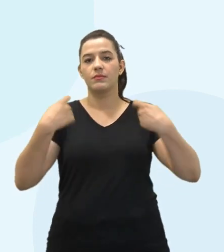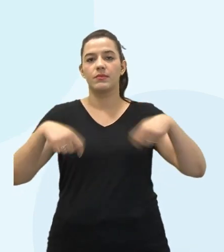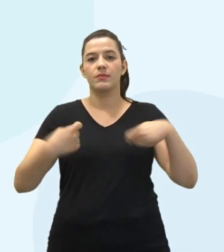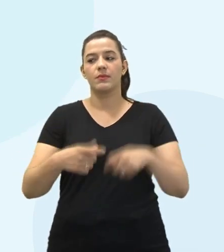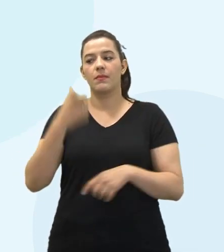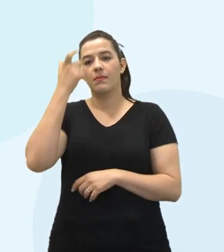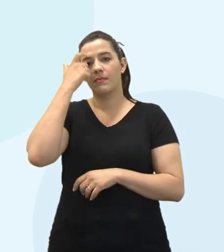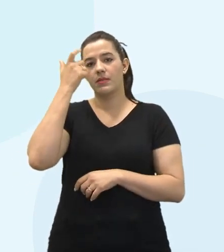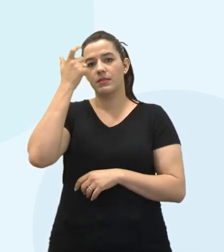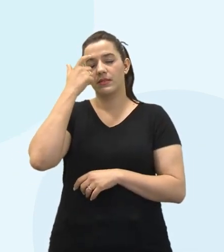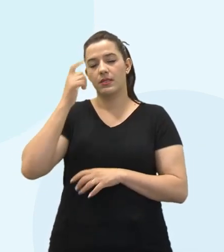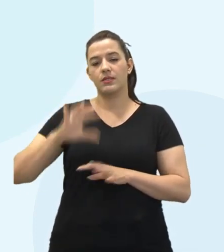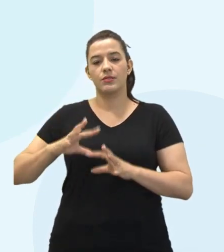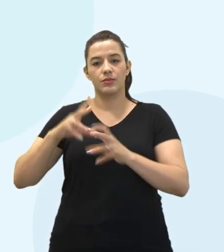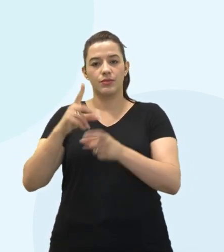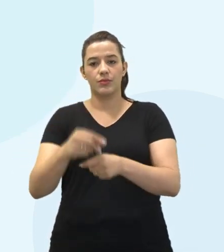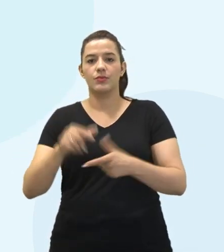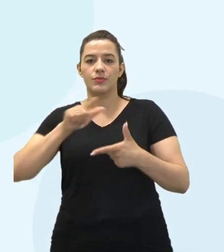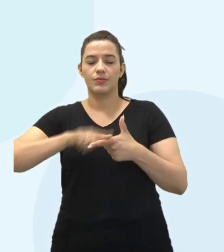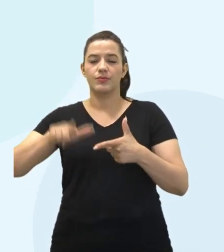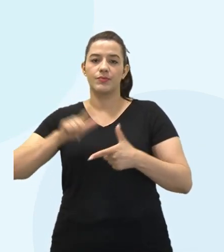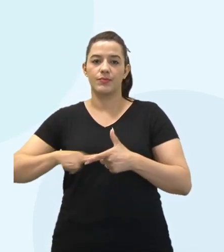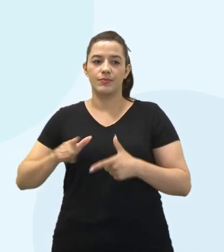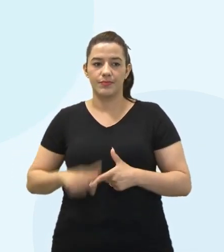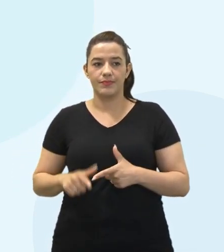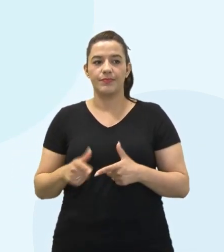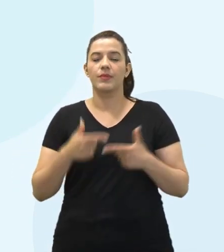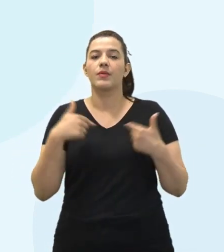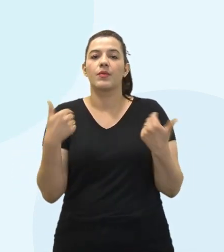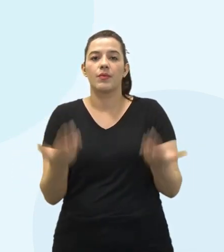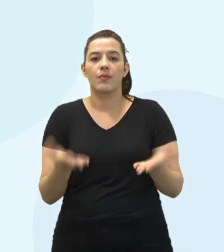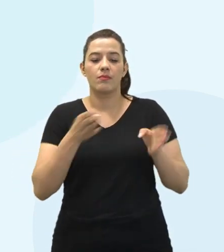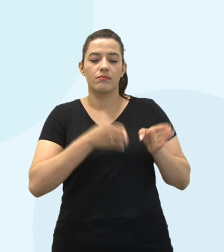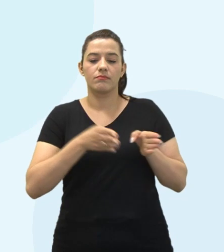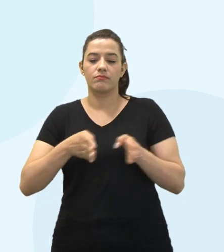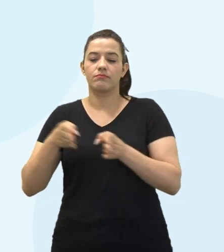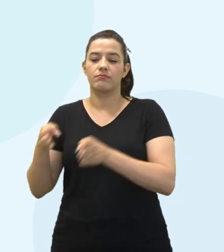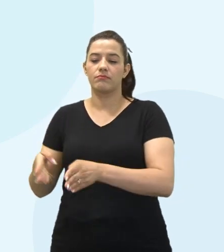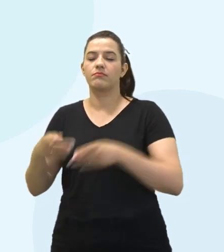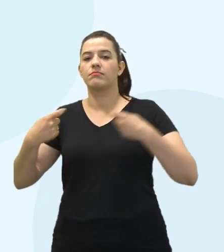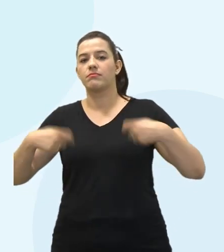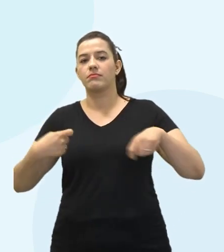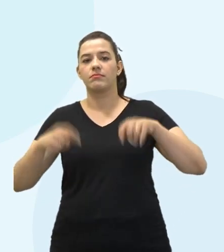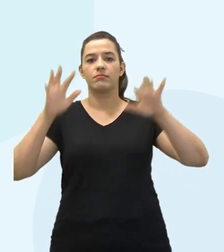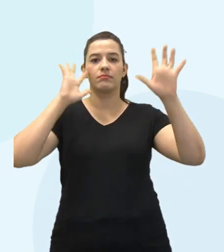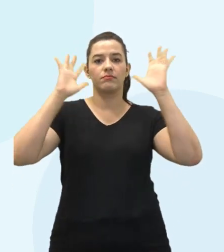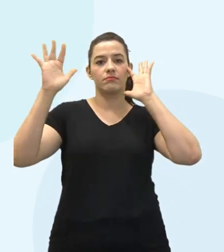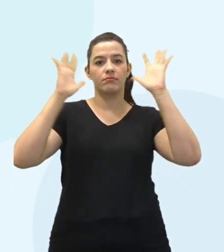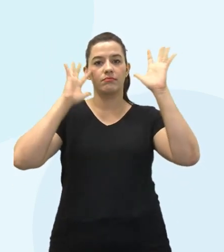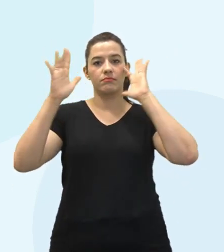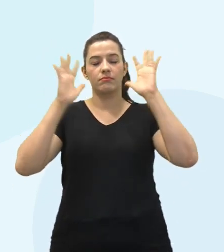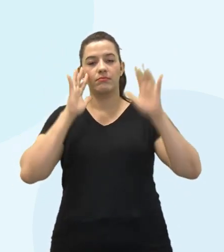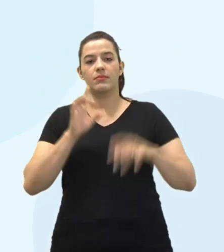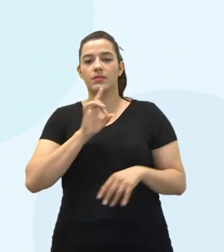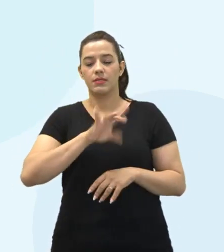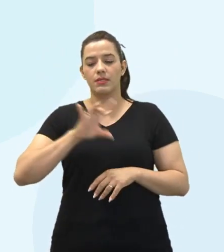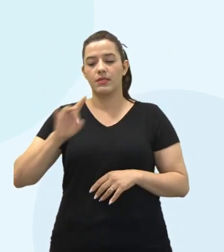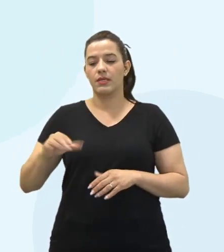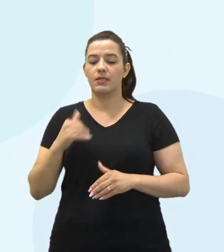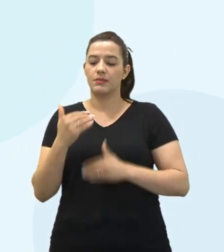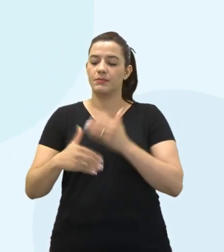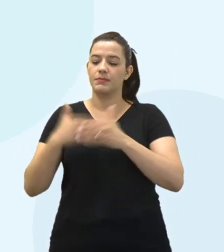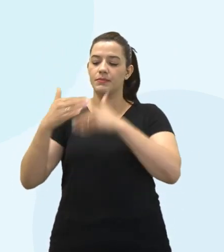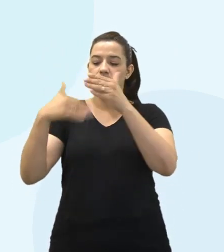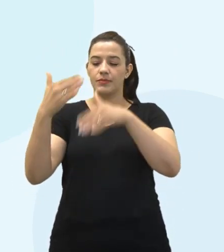durante a resolução de problemas tão que etapas que nós temos que refletir né durante esse processo